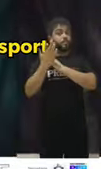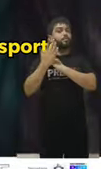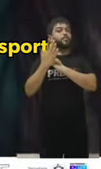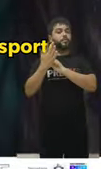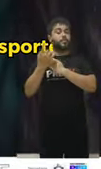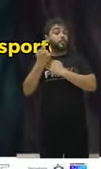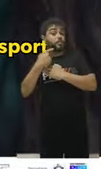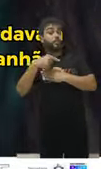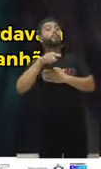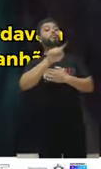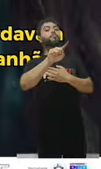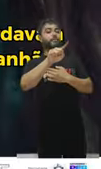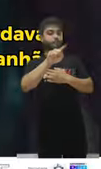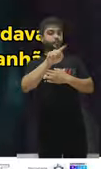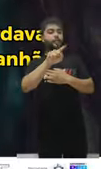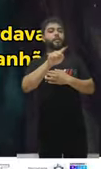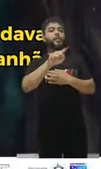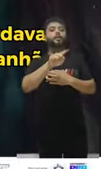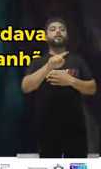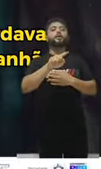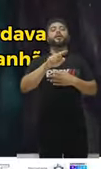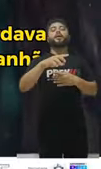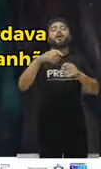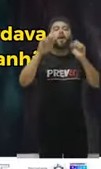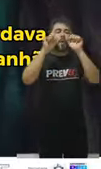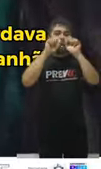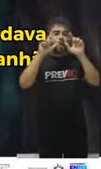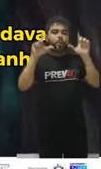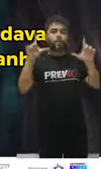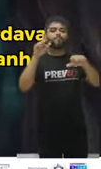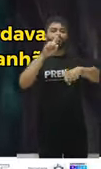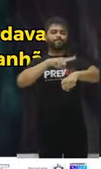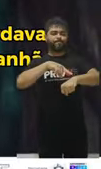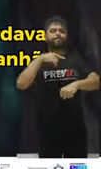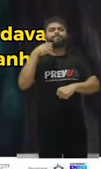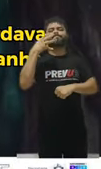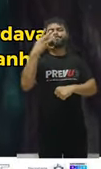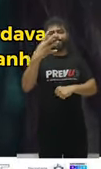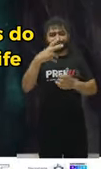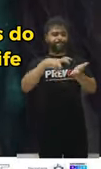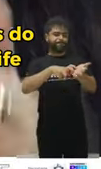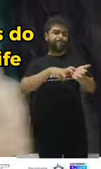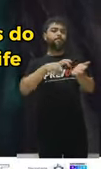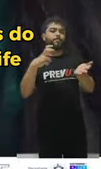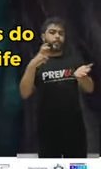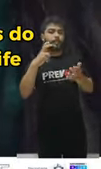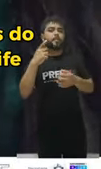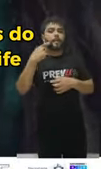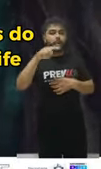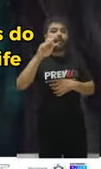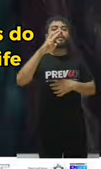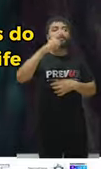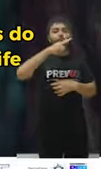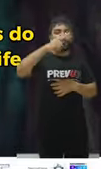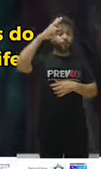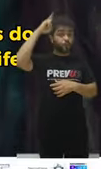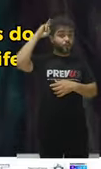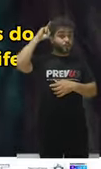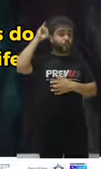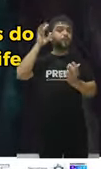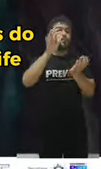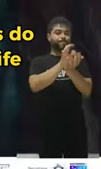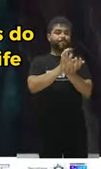o transporte, e todos os dias eu acordava às 4 horas da manhã para assistir às aulas do Prevup